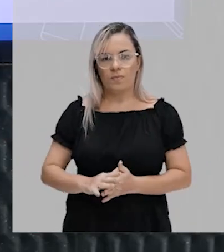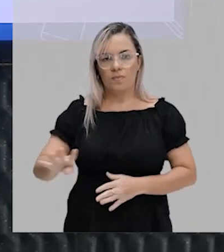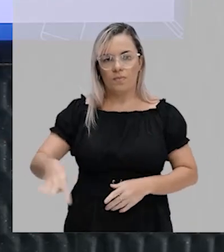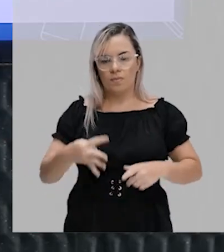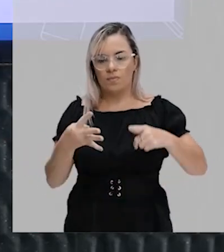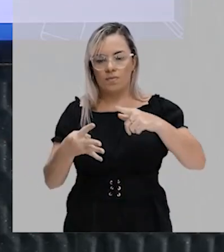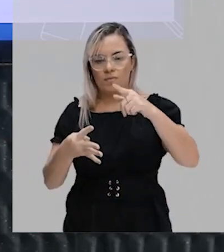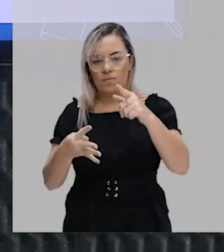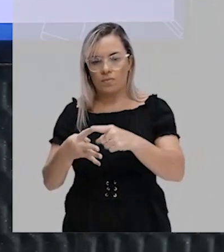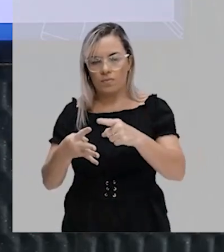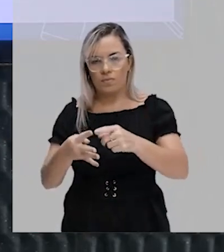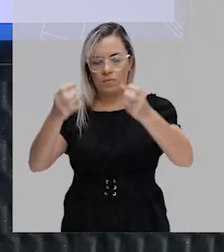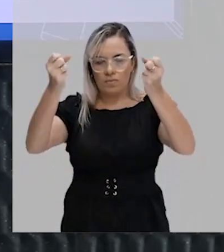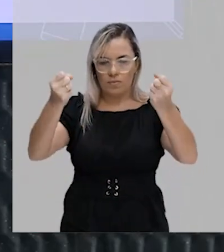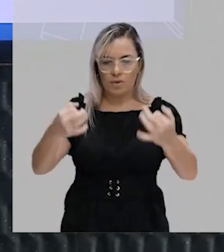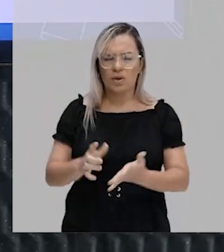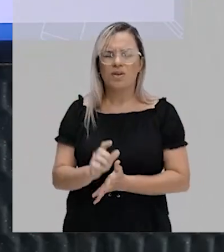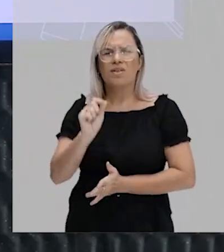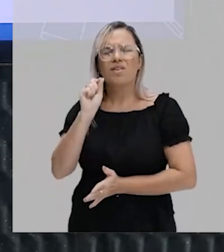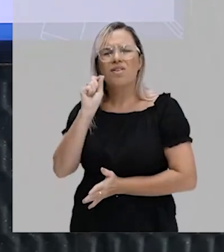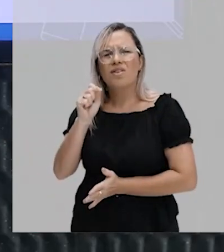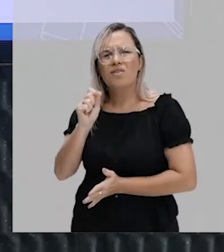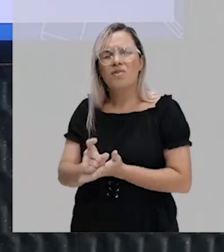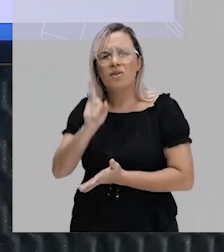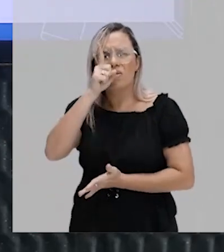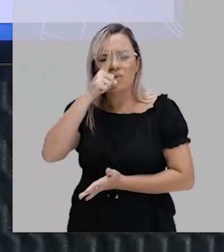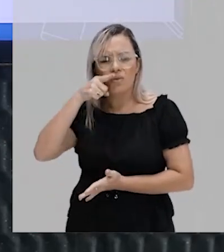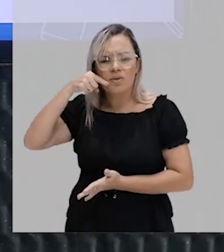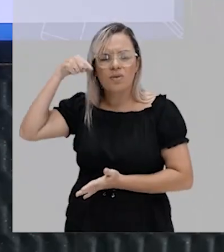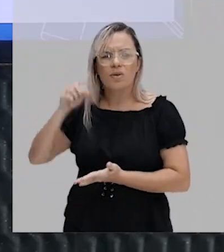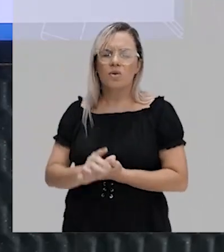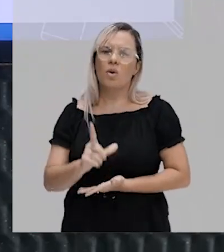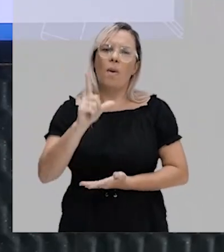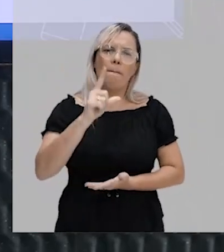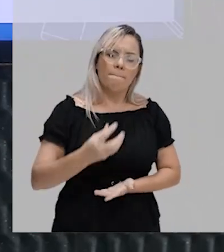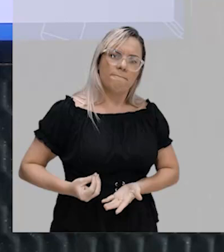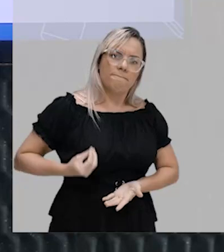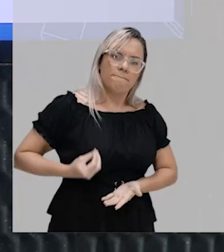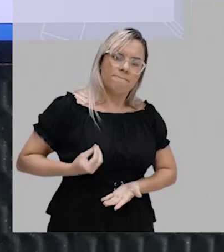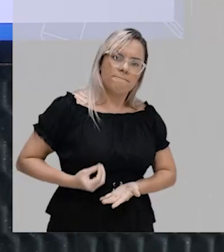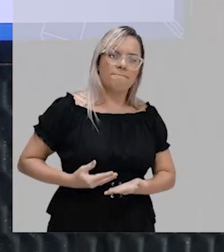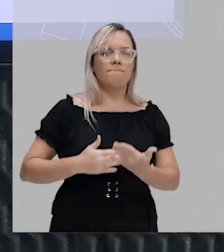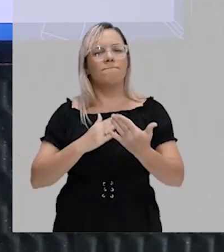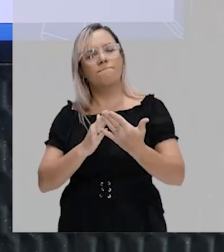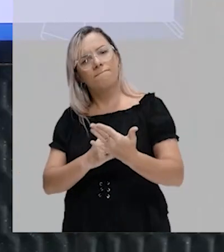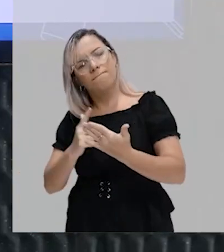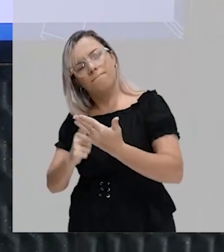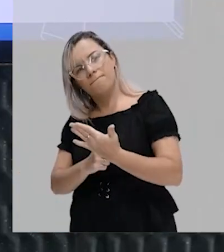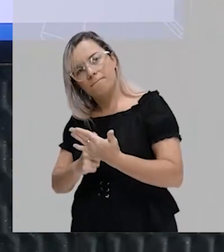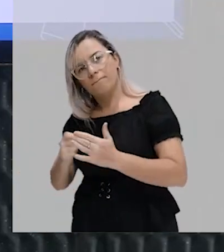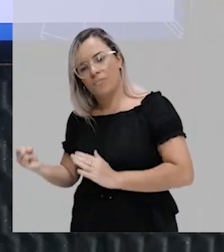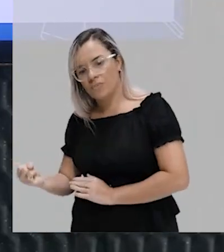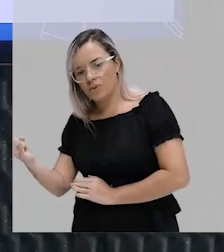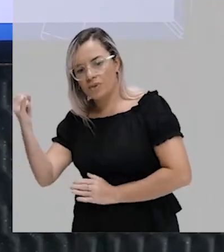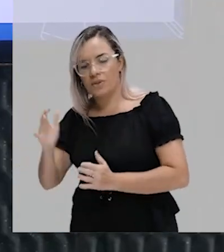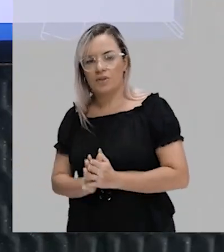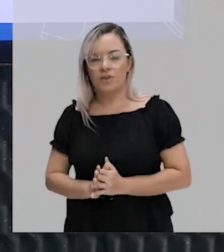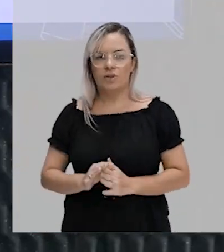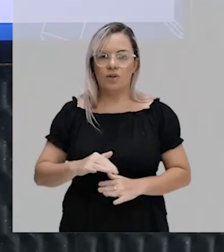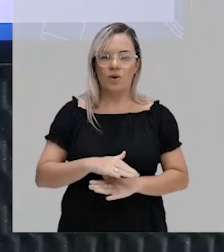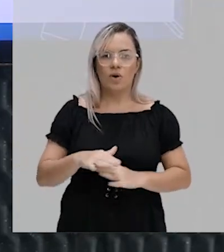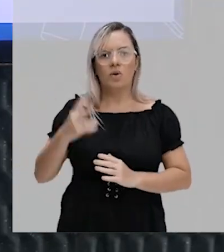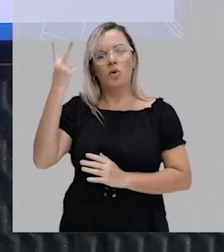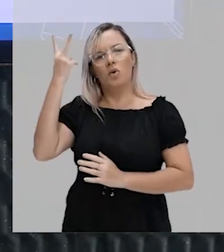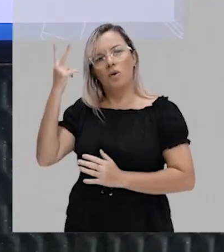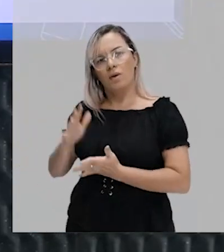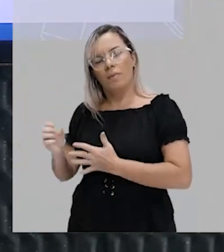eu vou falar para você quem foi Émile Durkheim. Falar um pouco sobre a vida dele, as obras mais importantes, dar um panorama geral da importância